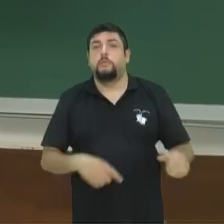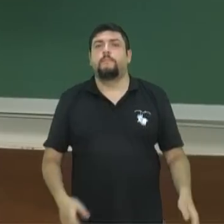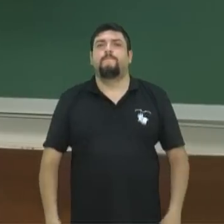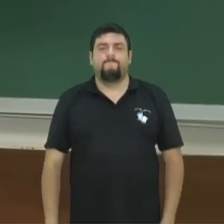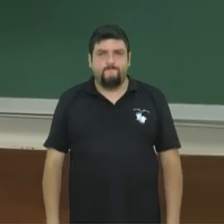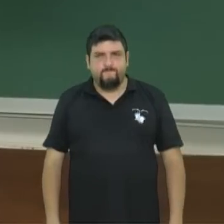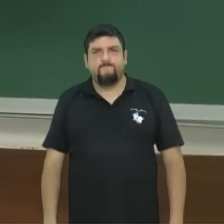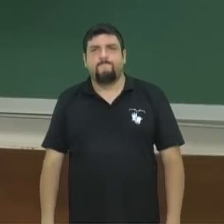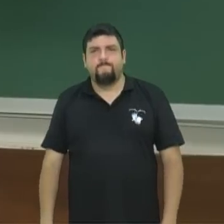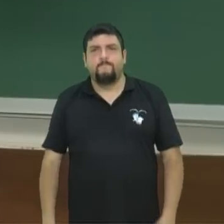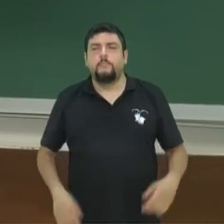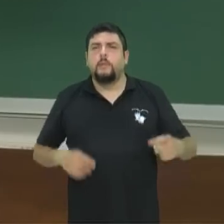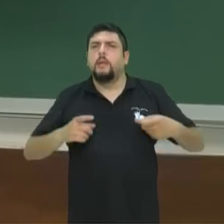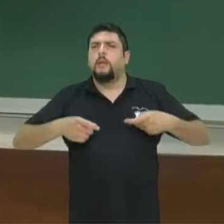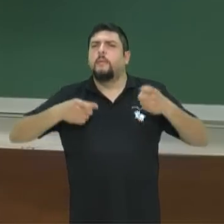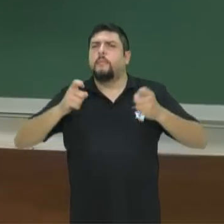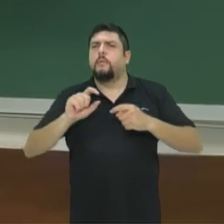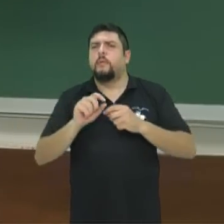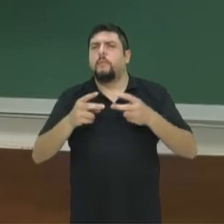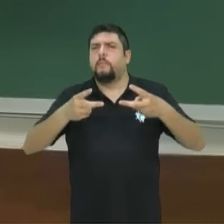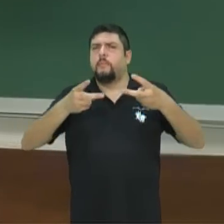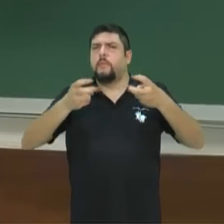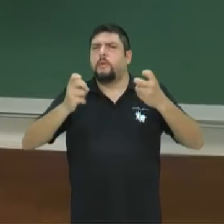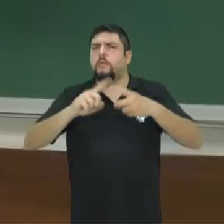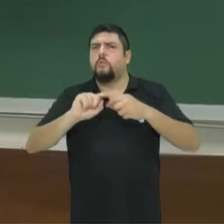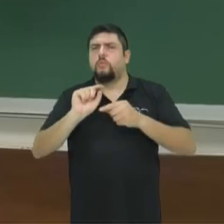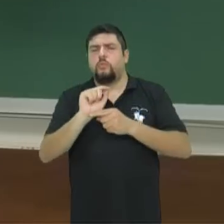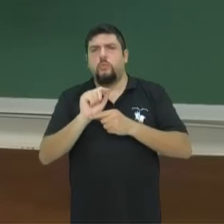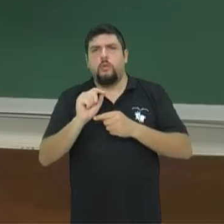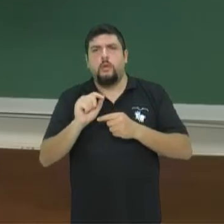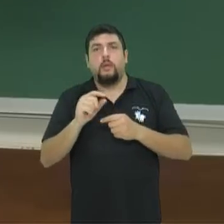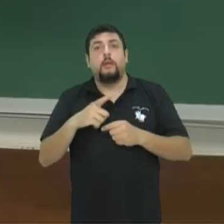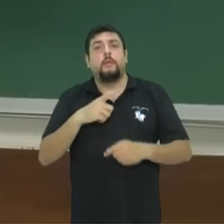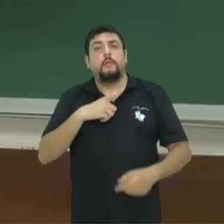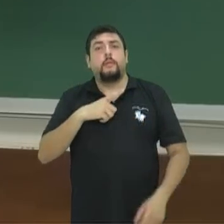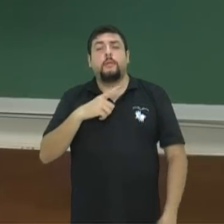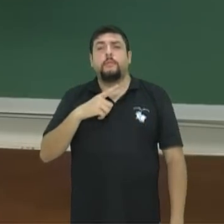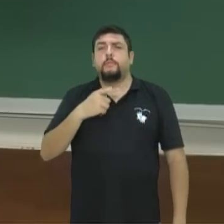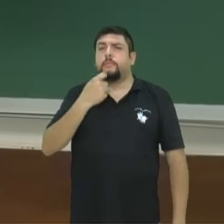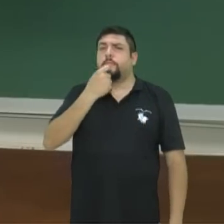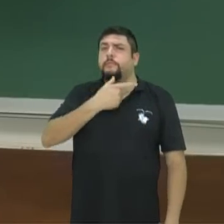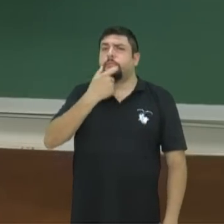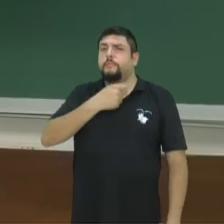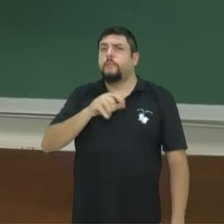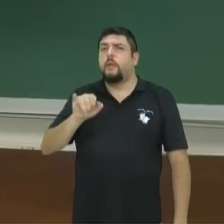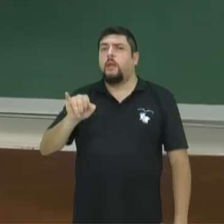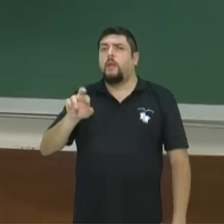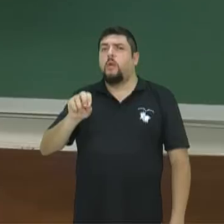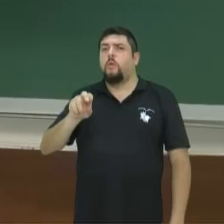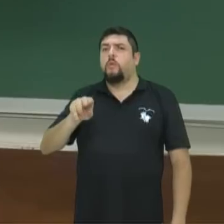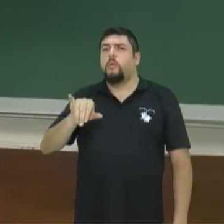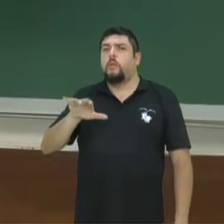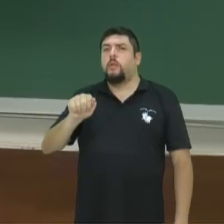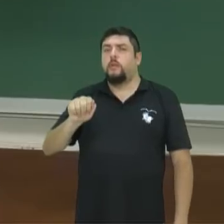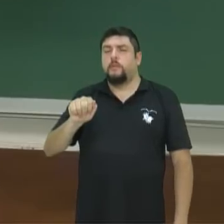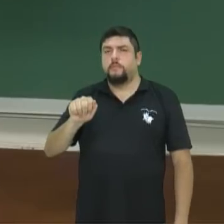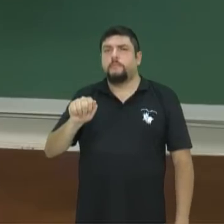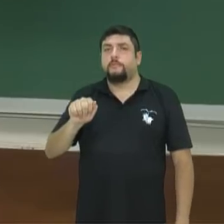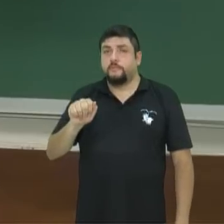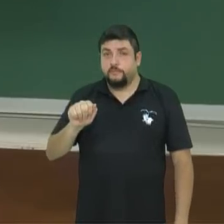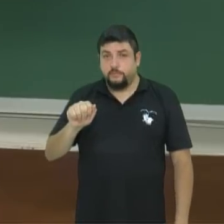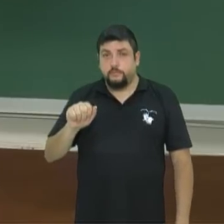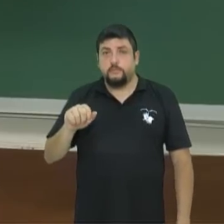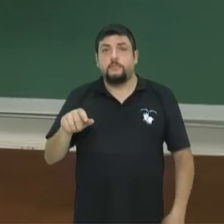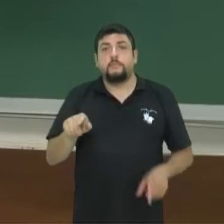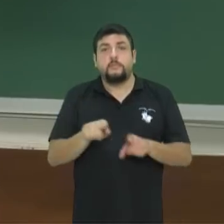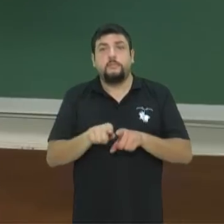nessa tirinha quanto na tirinha anterior a gente tem os elementos de ironia que provocam o humor. Né? A característica ali é um dos elementos